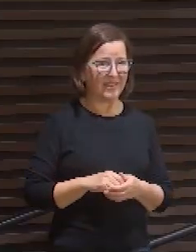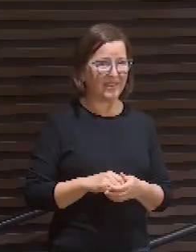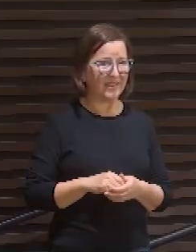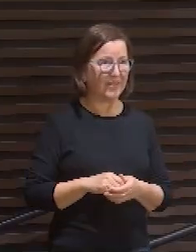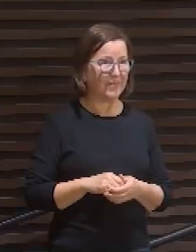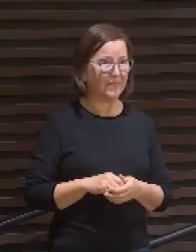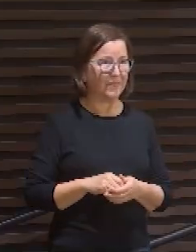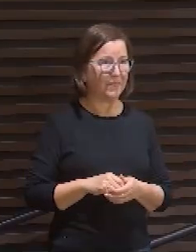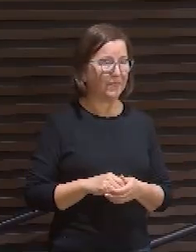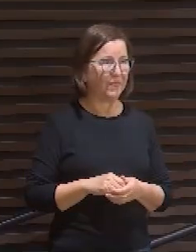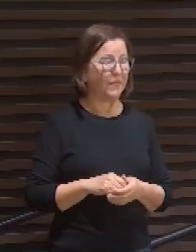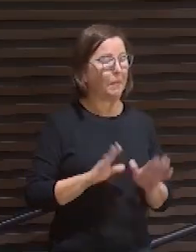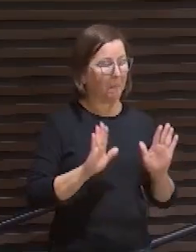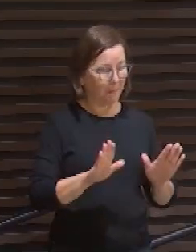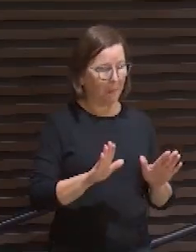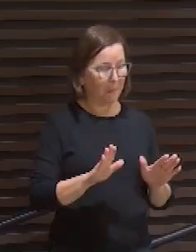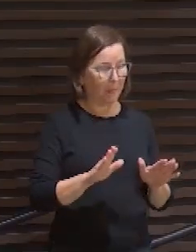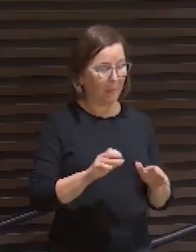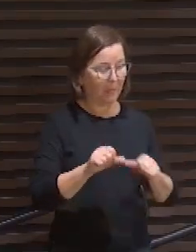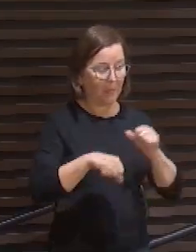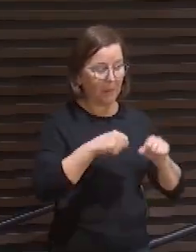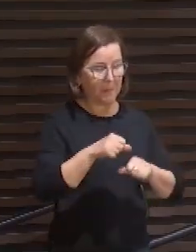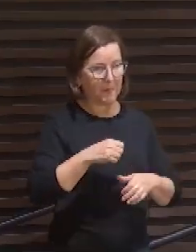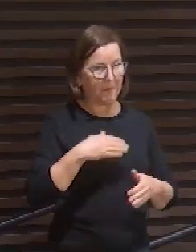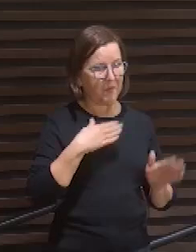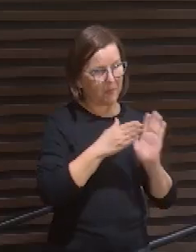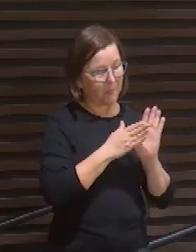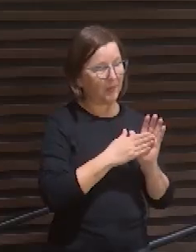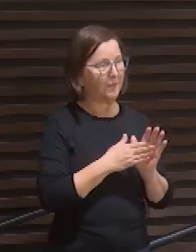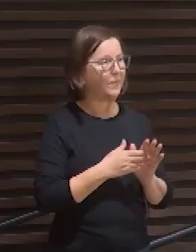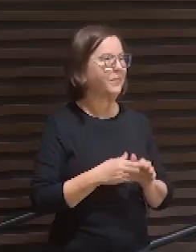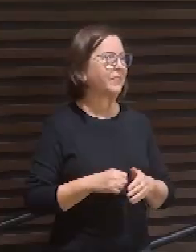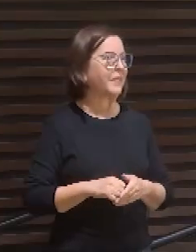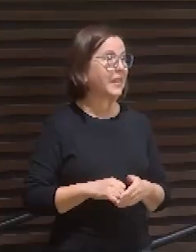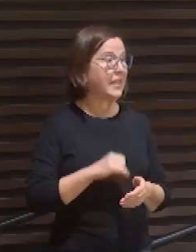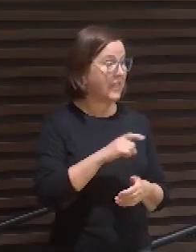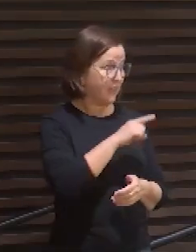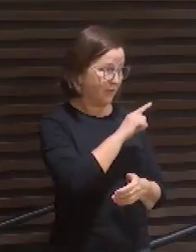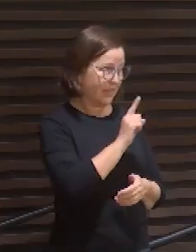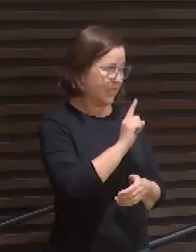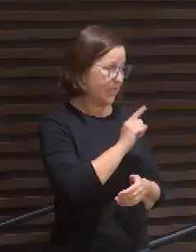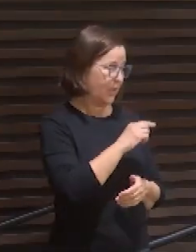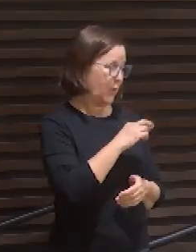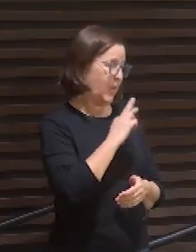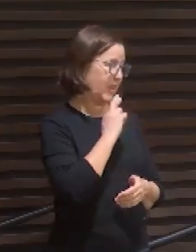Eu vou melhorar a minha proposta. Se você não responder,